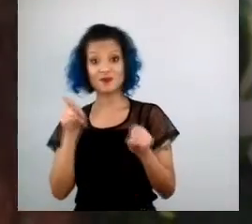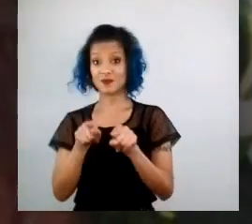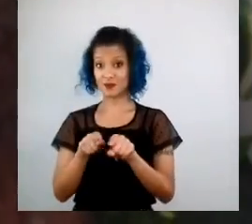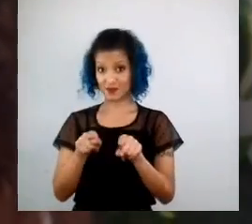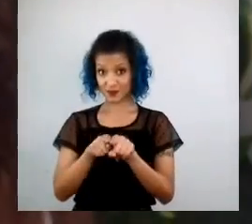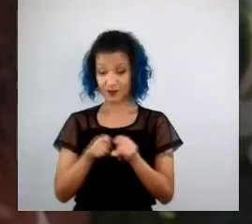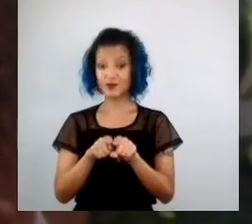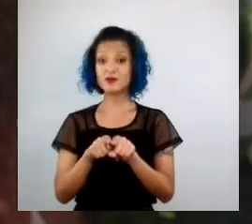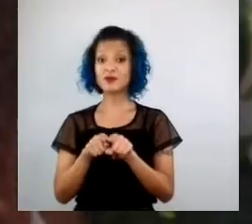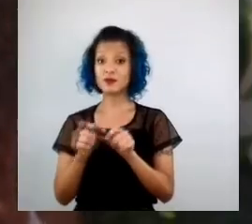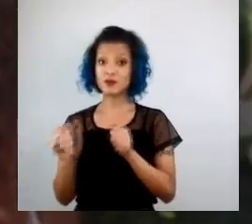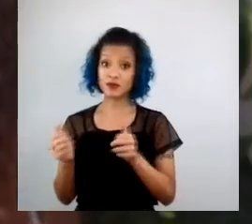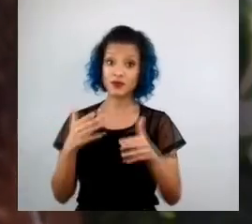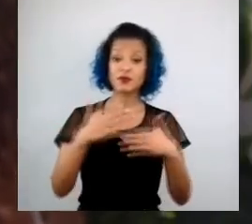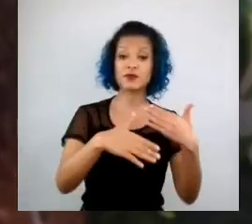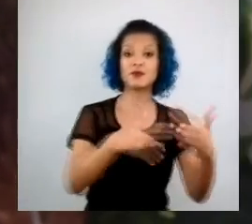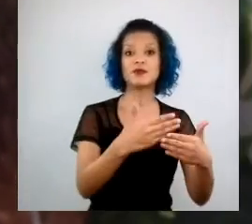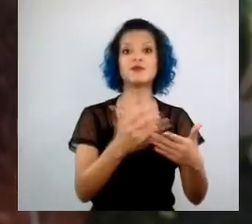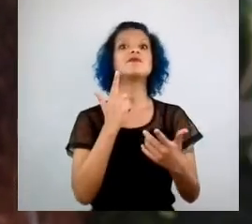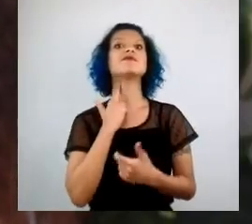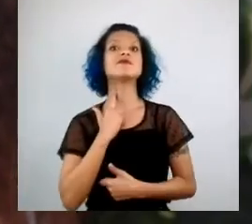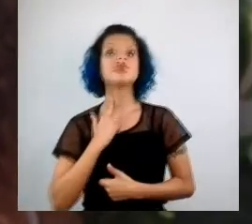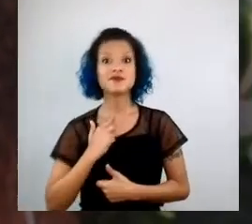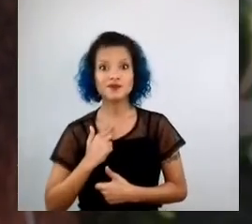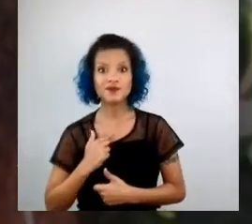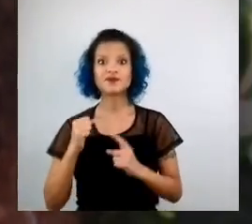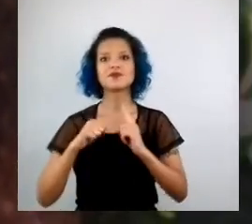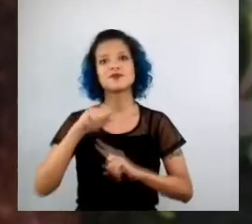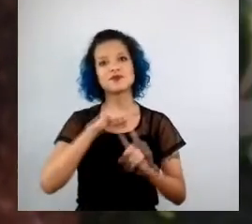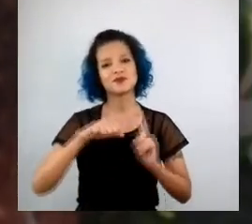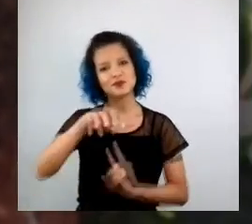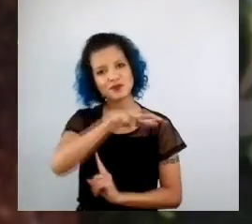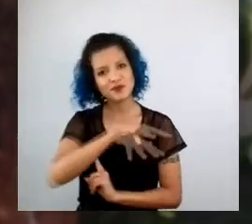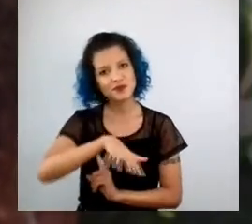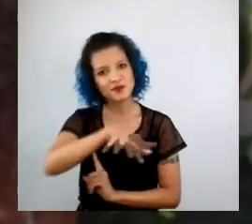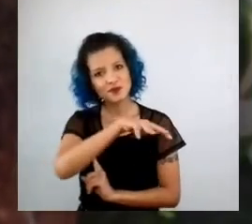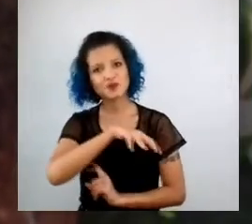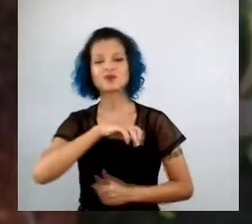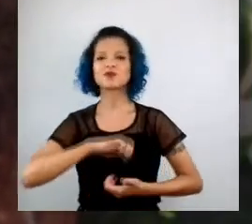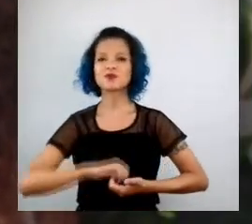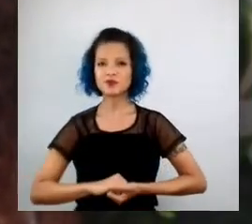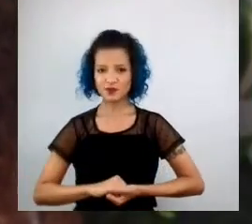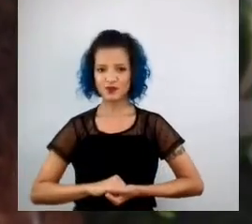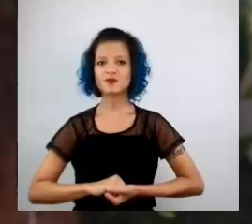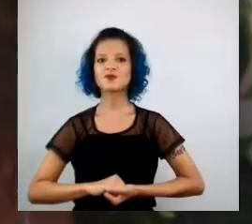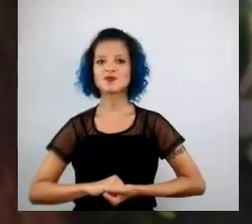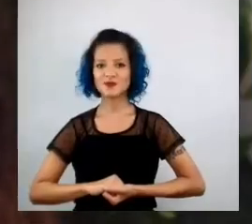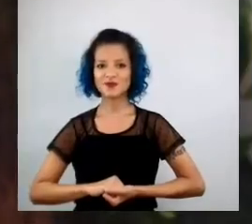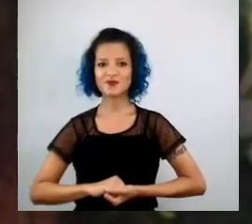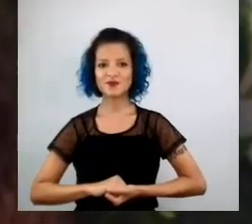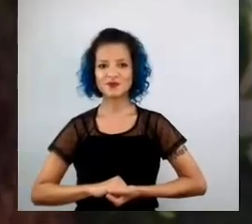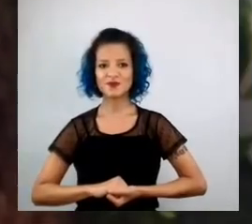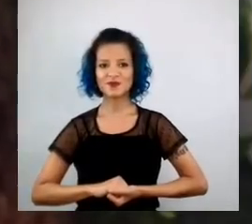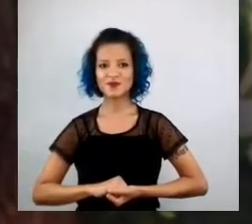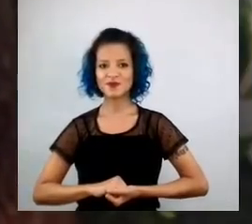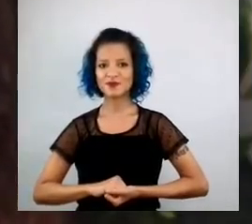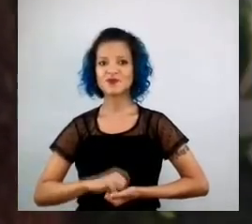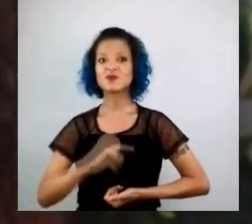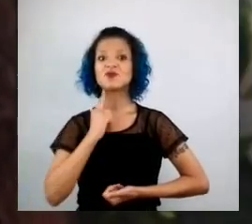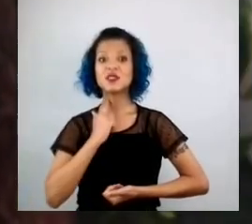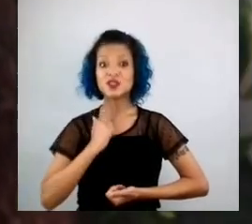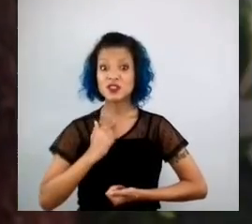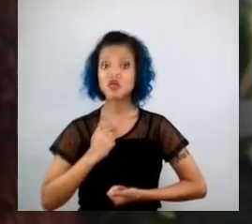o desejo de uma sociedade. É uma imensa responsabilidade. Bem,